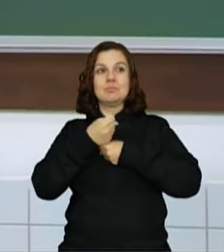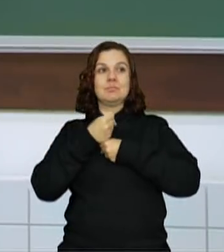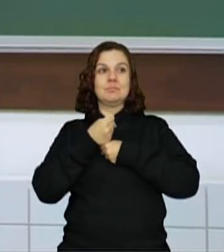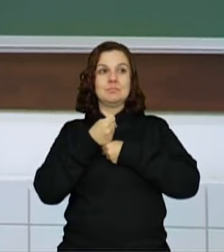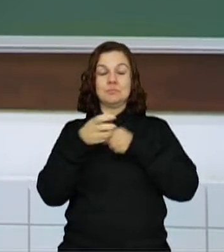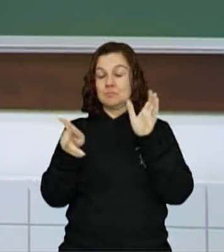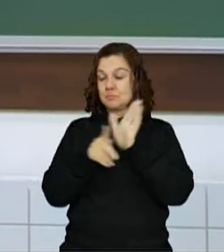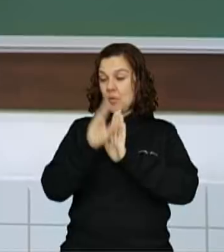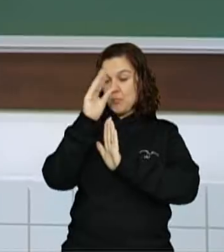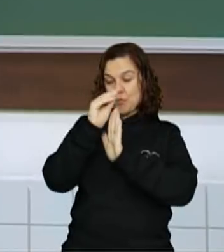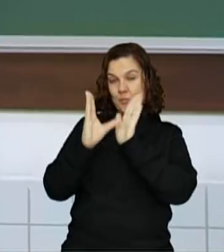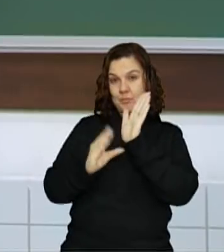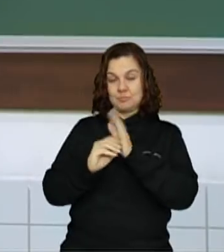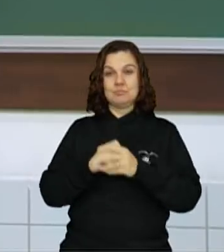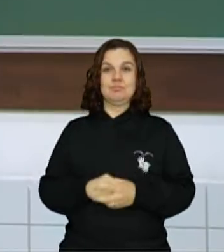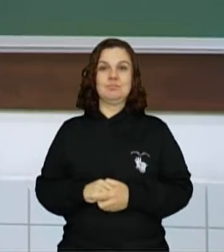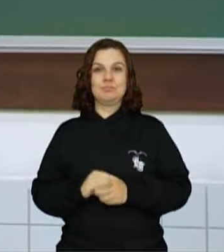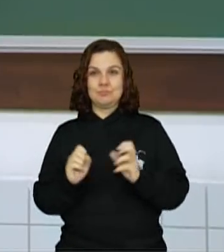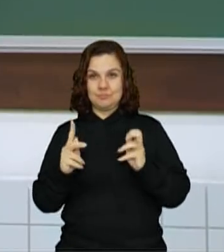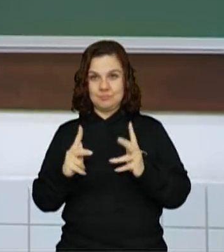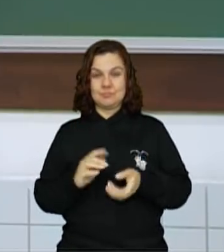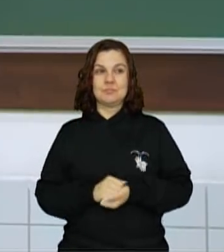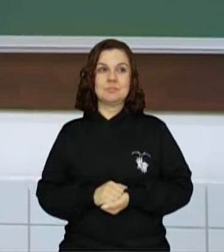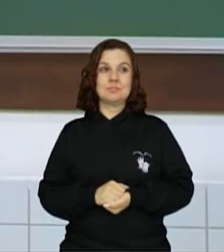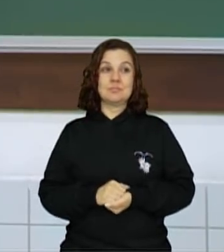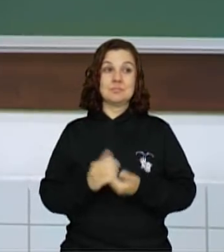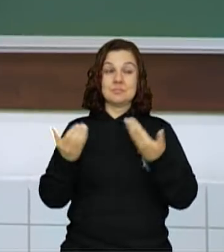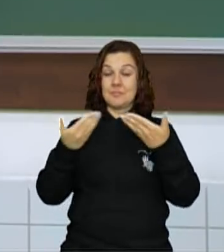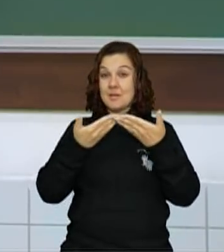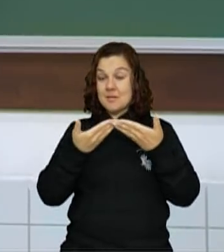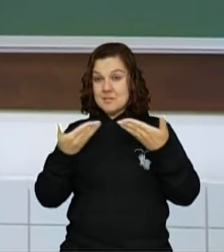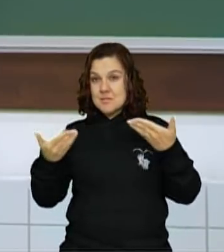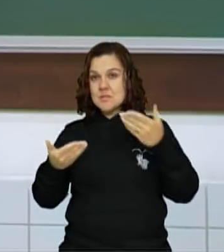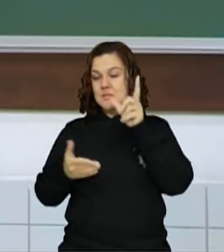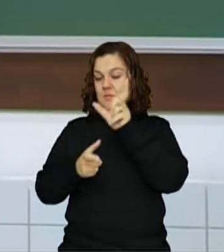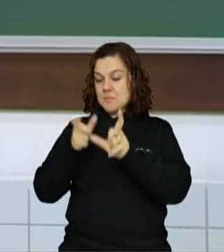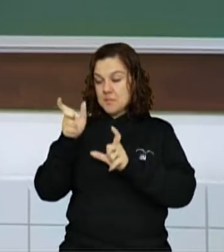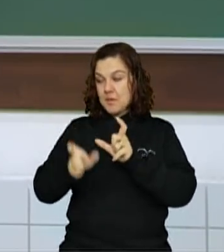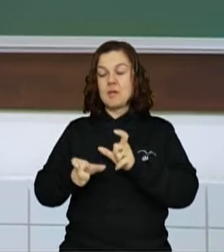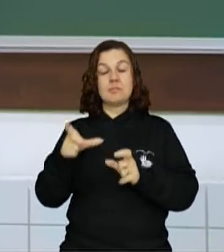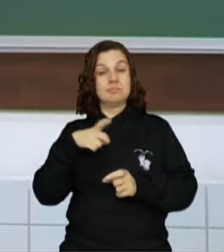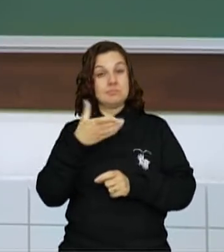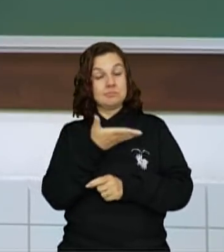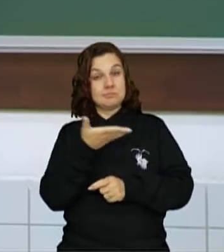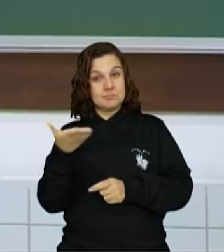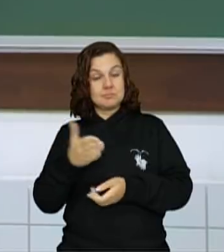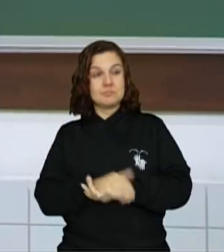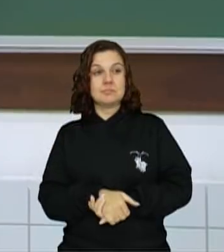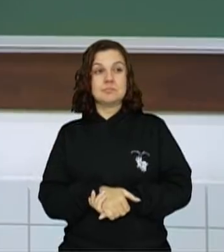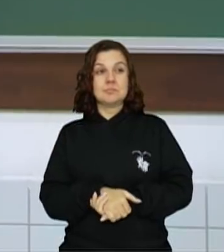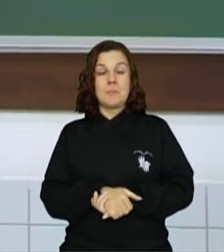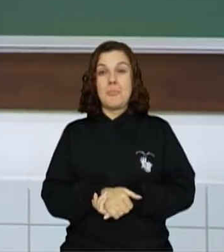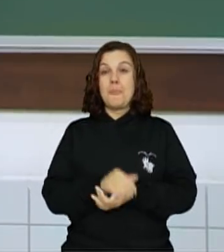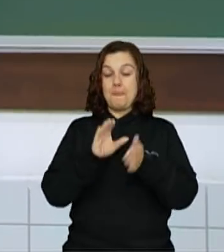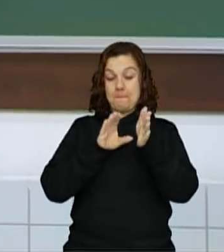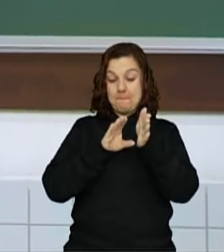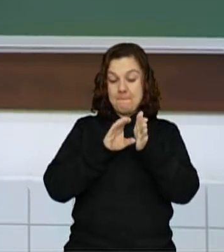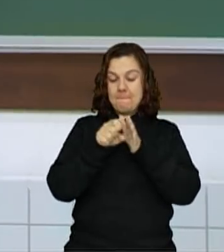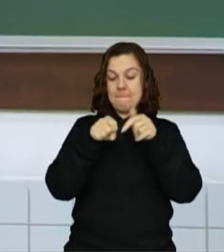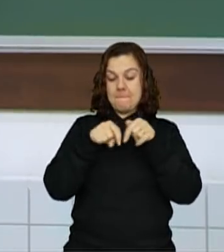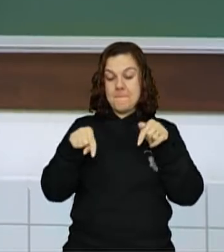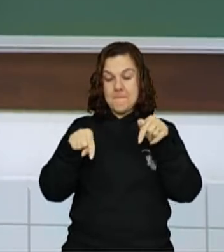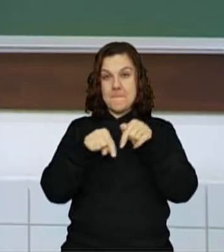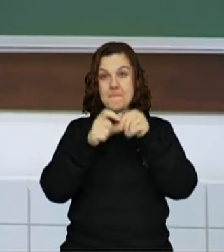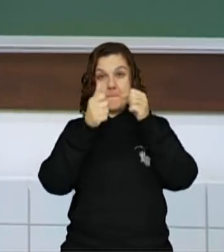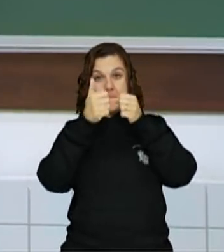apropriou desse conteúdo, tá? Então, são essas palavrinhas que eu tenho aqui para vocês e lá no Classroom eu